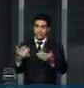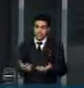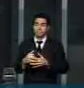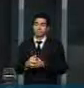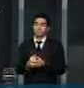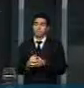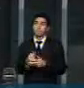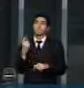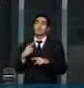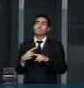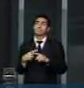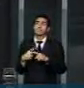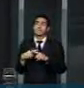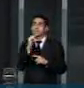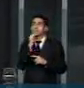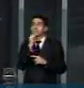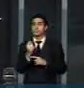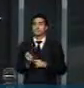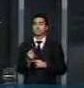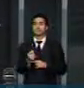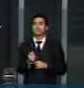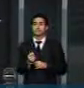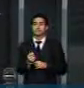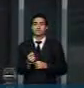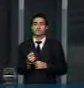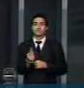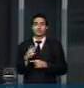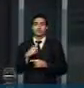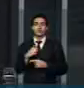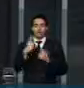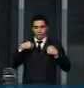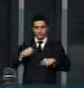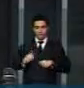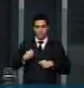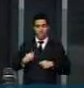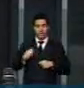tais como fuga dos enfrentamentos e batalhas